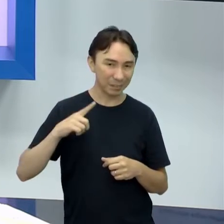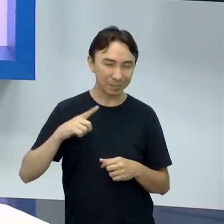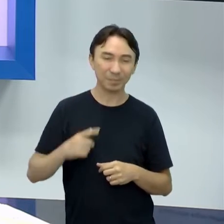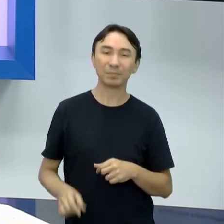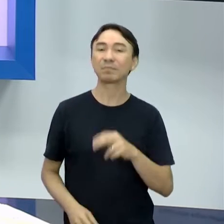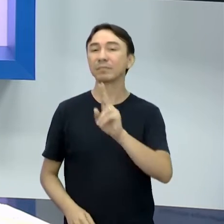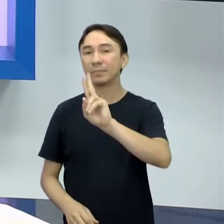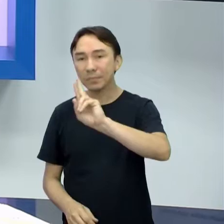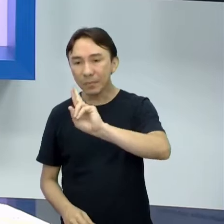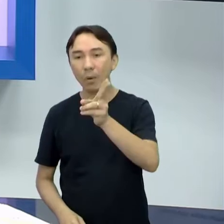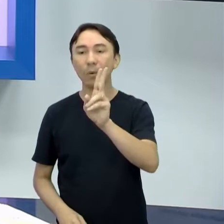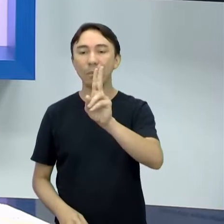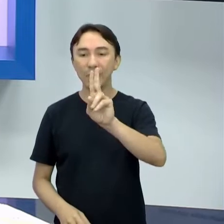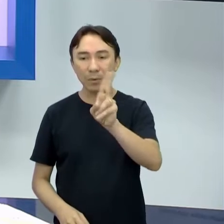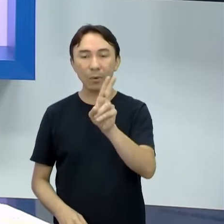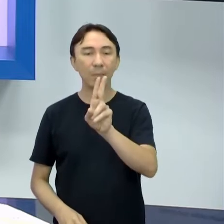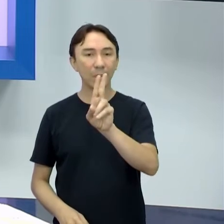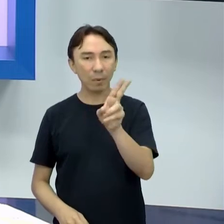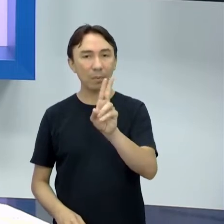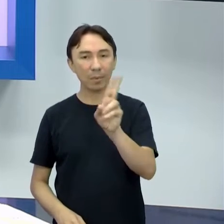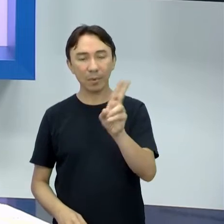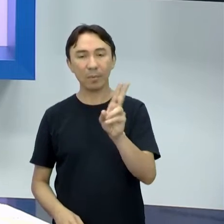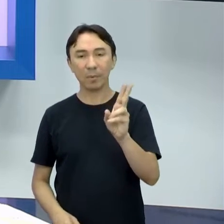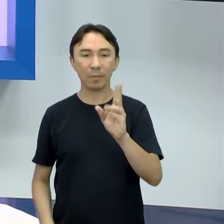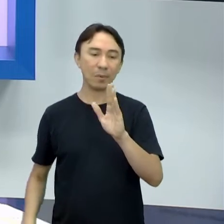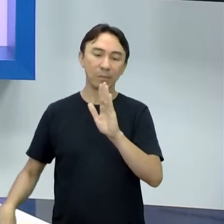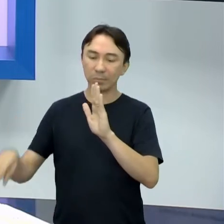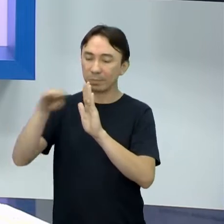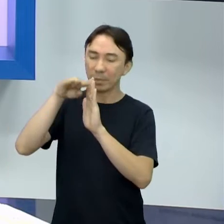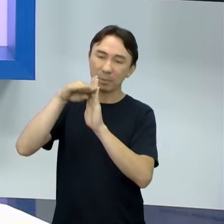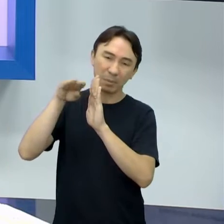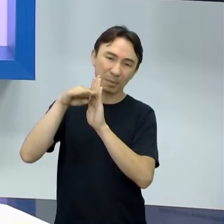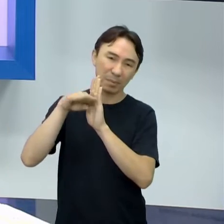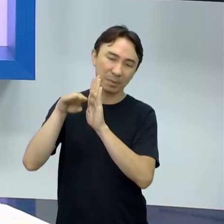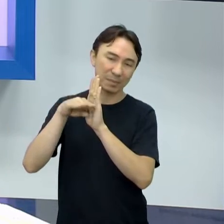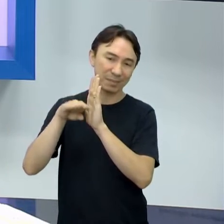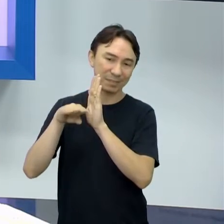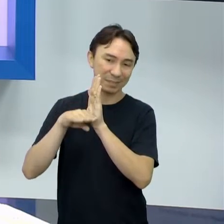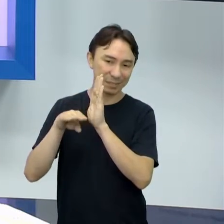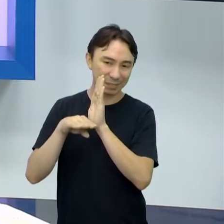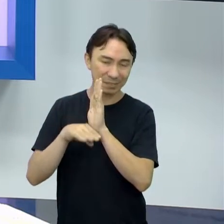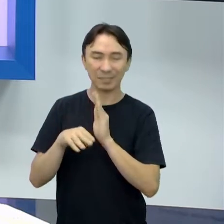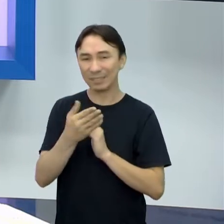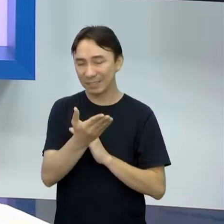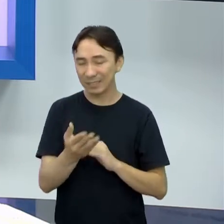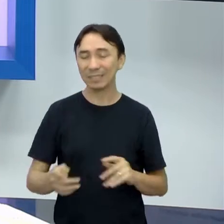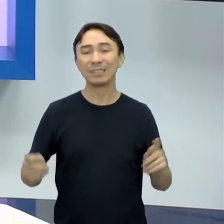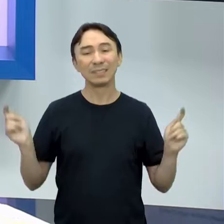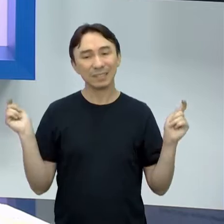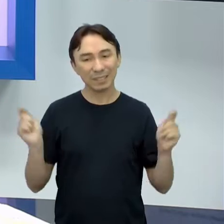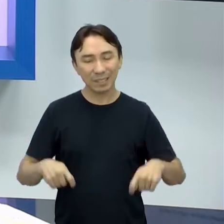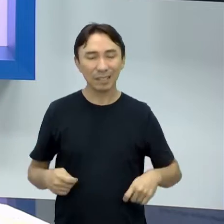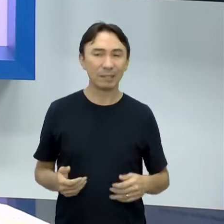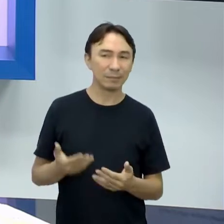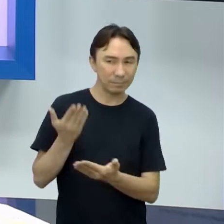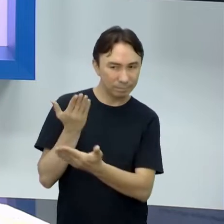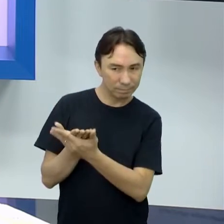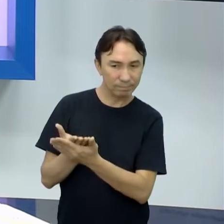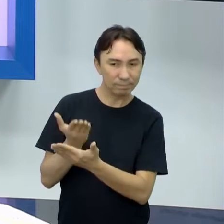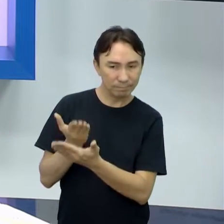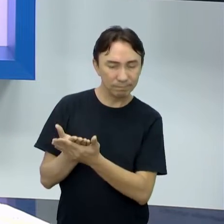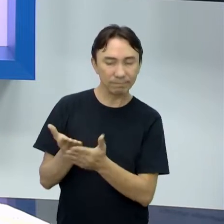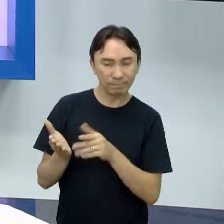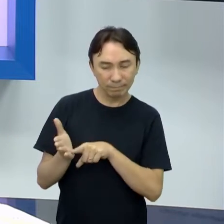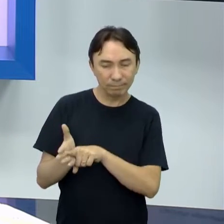listadas, vocês já conseguem melhorar e aperfeiçoar aí o estudo dessas modalidades? Então